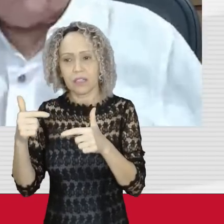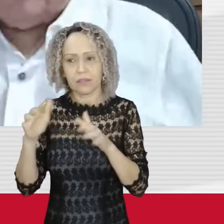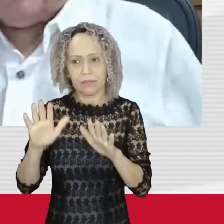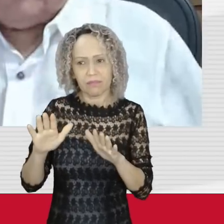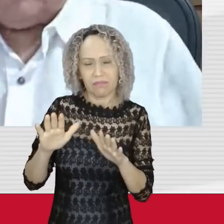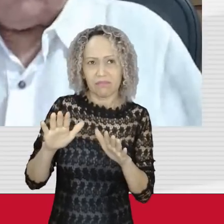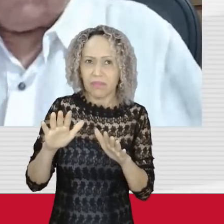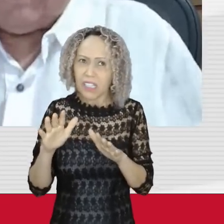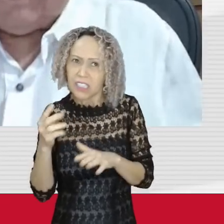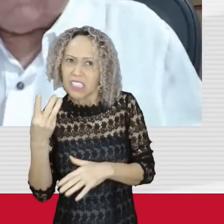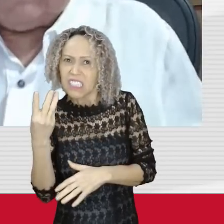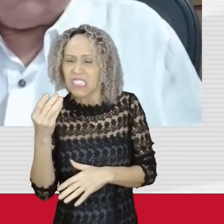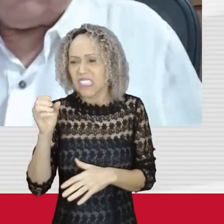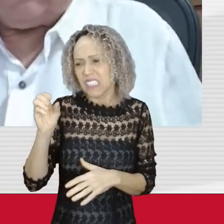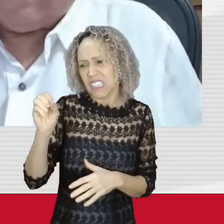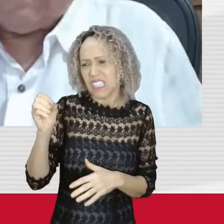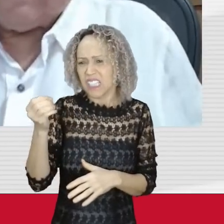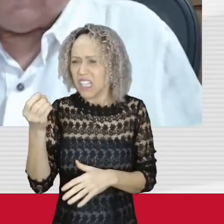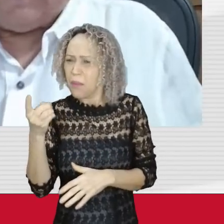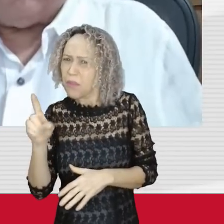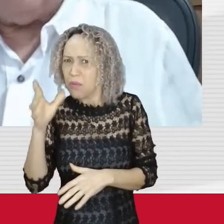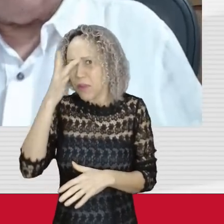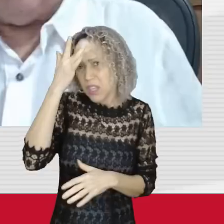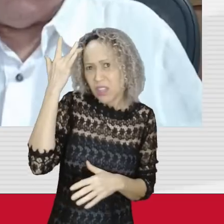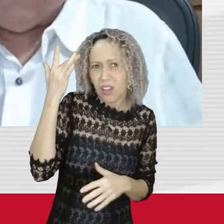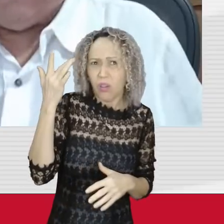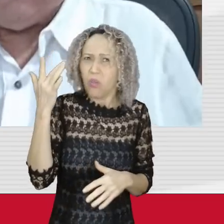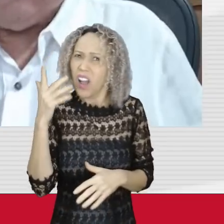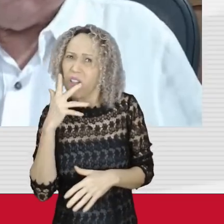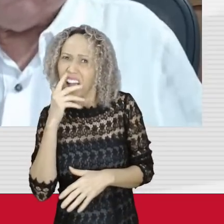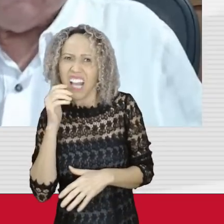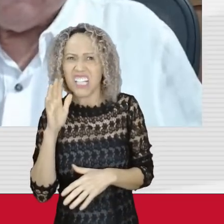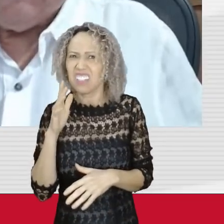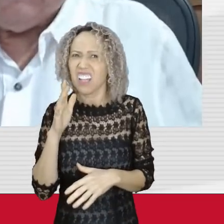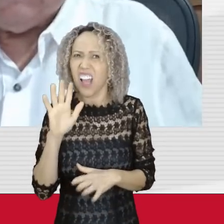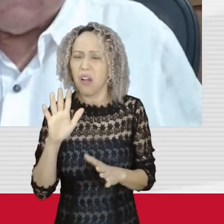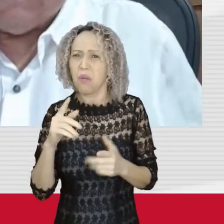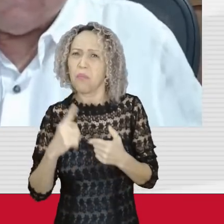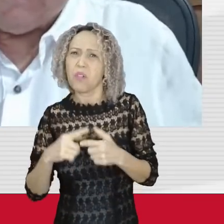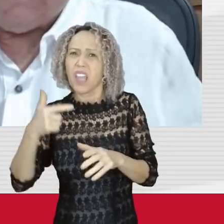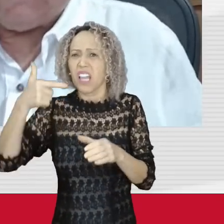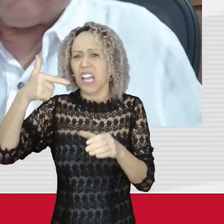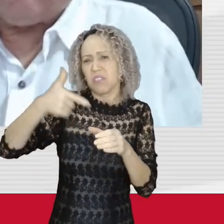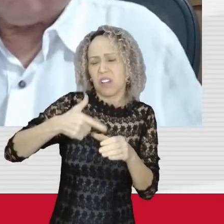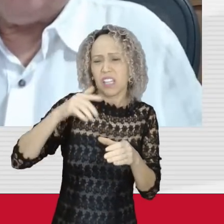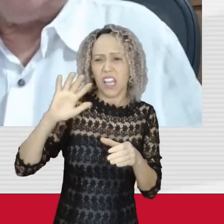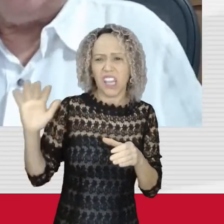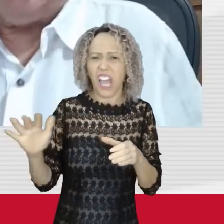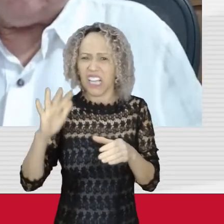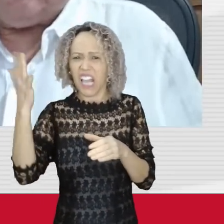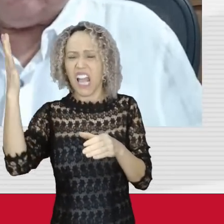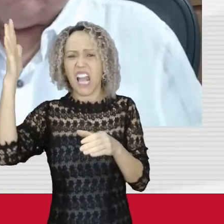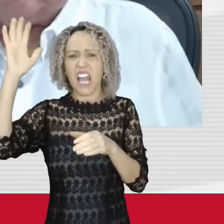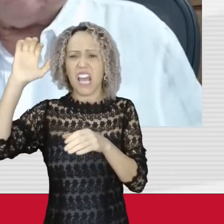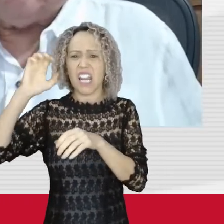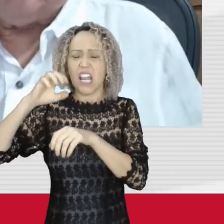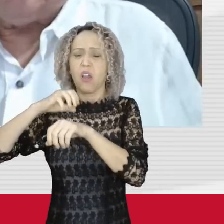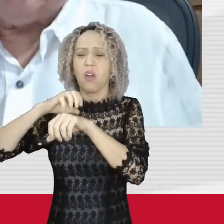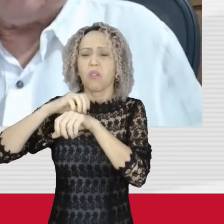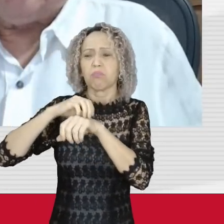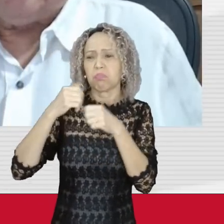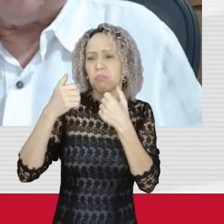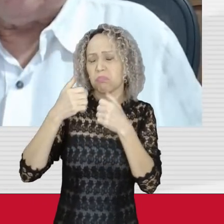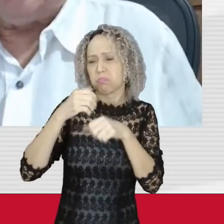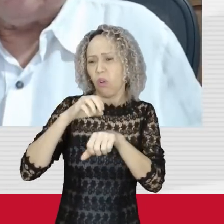muita gente, gasolina está cara, diesel está caro, um ônibus para sair do Nordeste para chegar aqui é um custo alto, infelizmente,